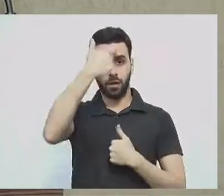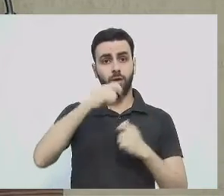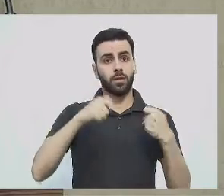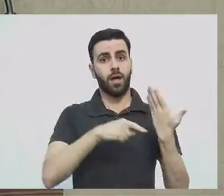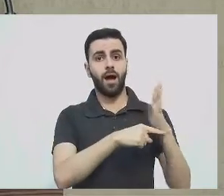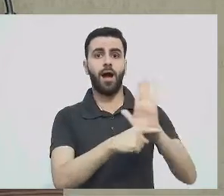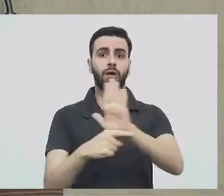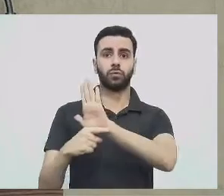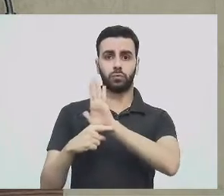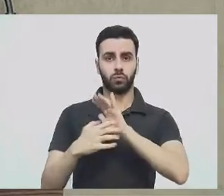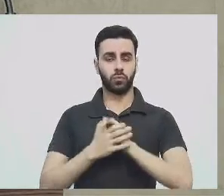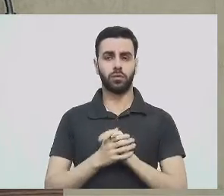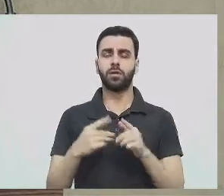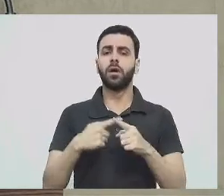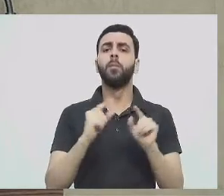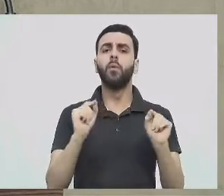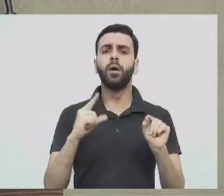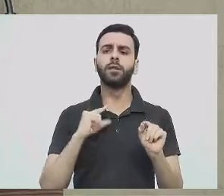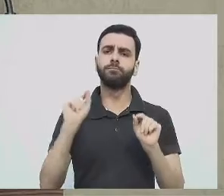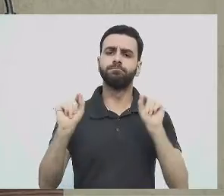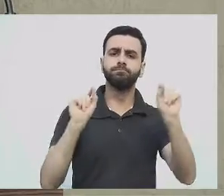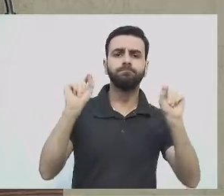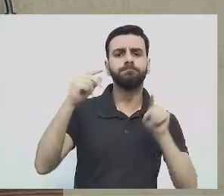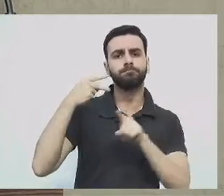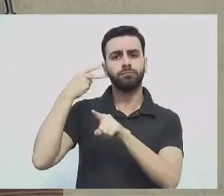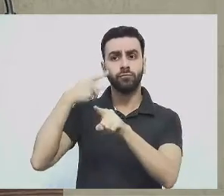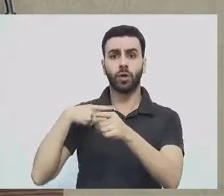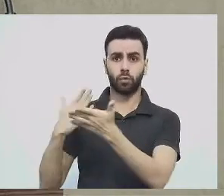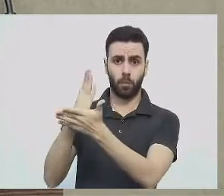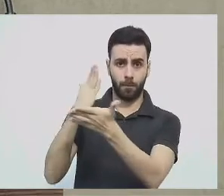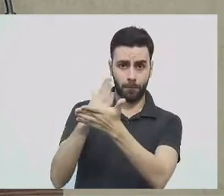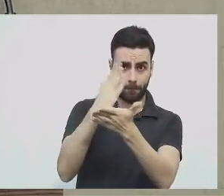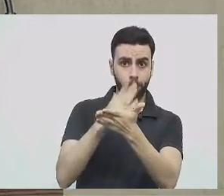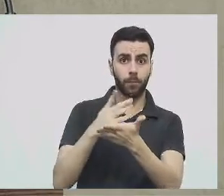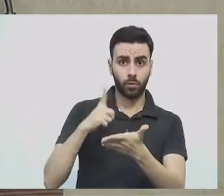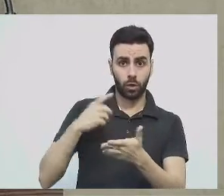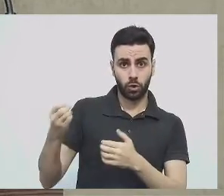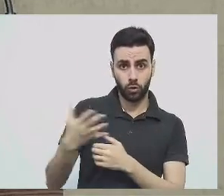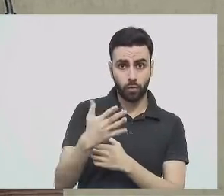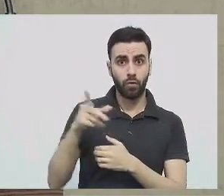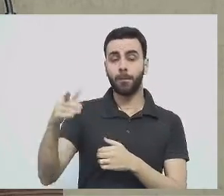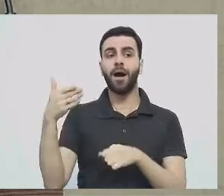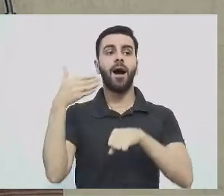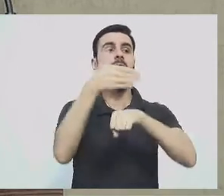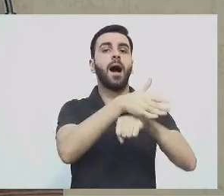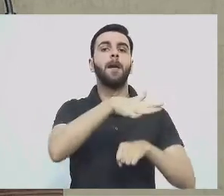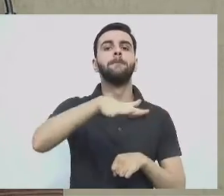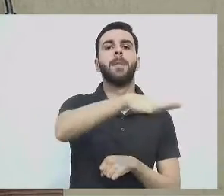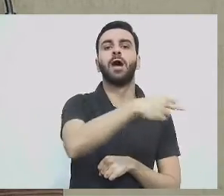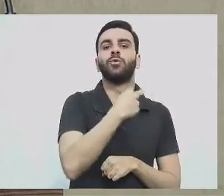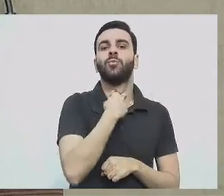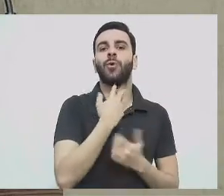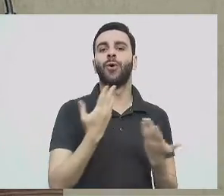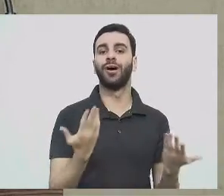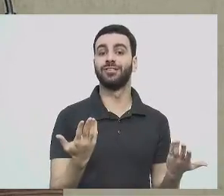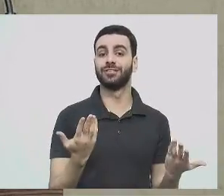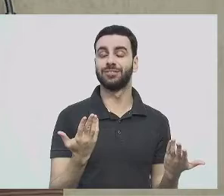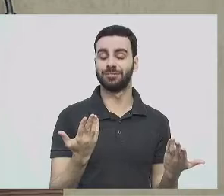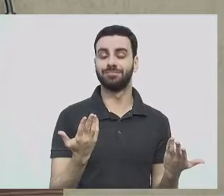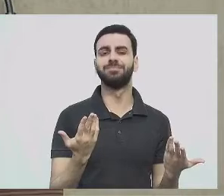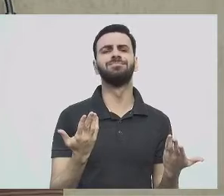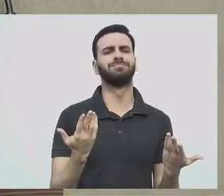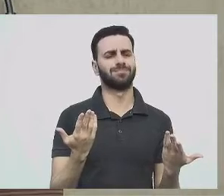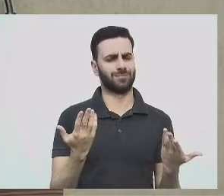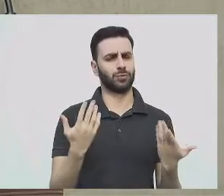ajudar. Porque tem vereador que foi eleito que não vai poder ir no bairro. E isso deve ser